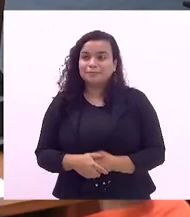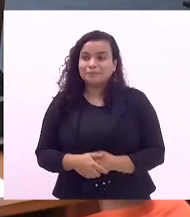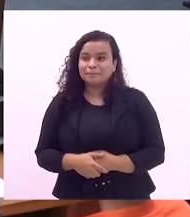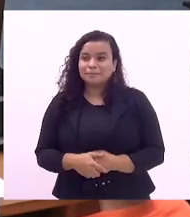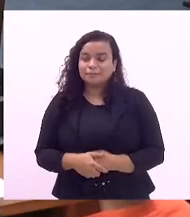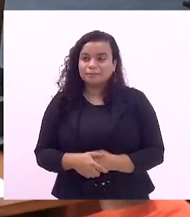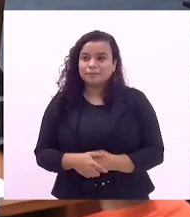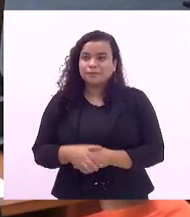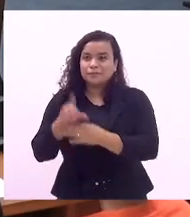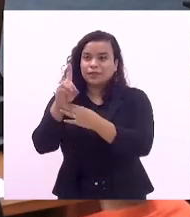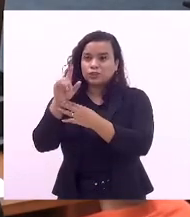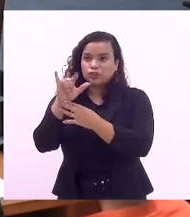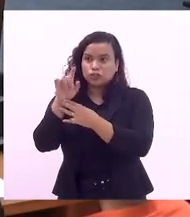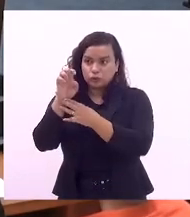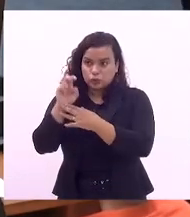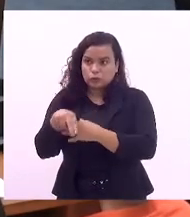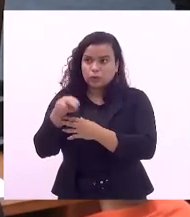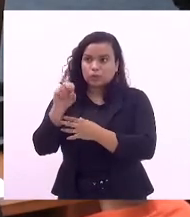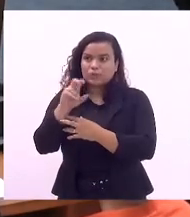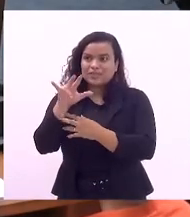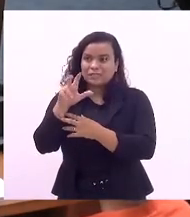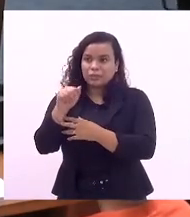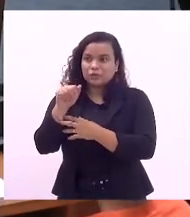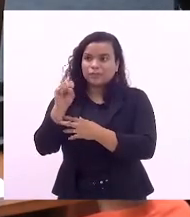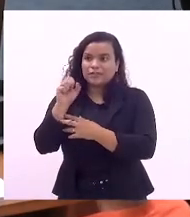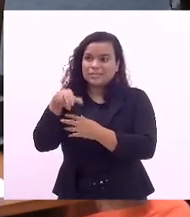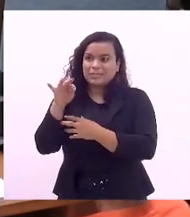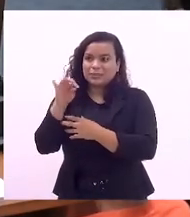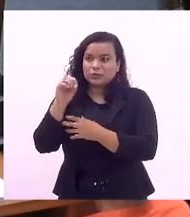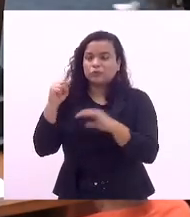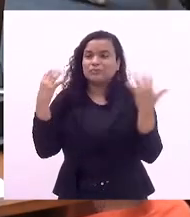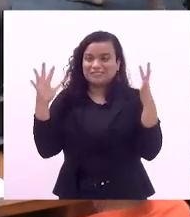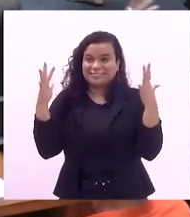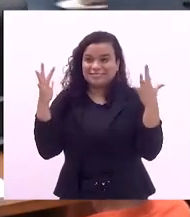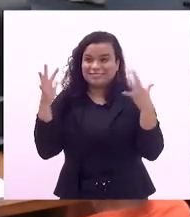o Gilson da Silva dos Santos